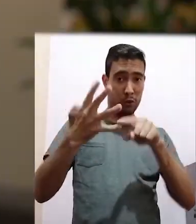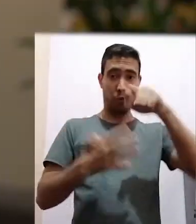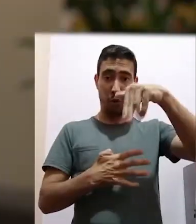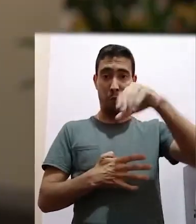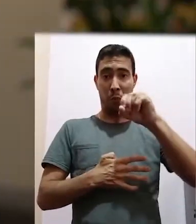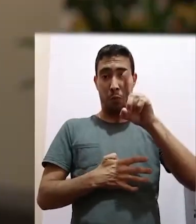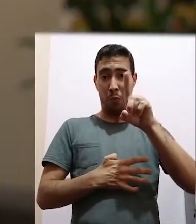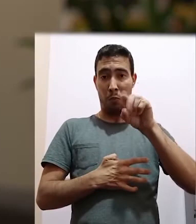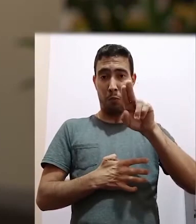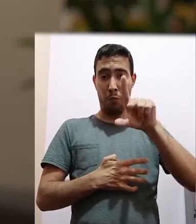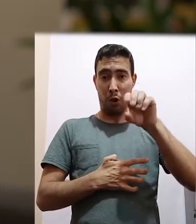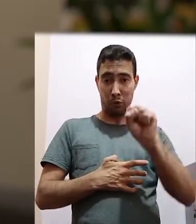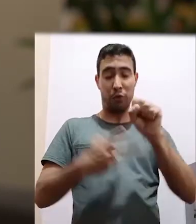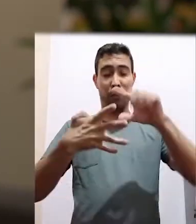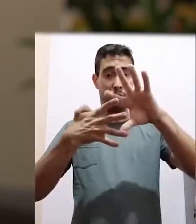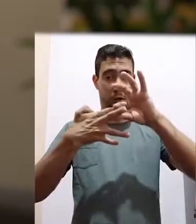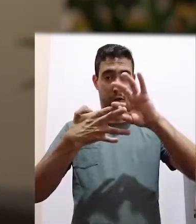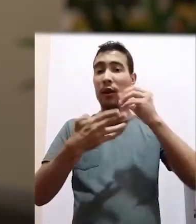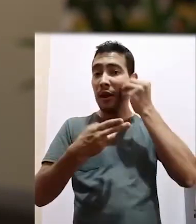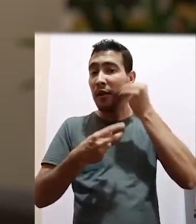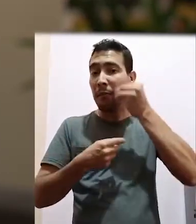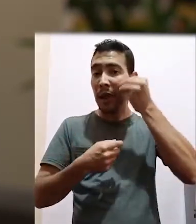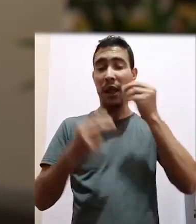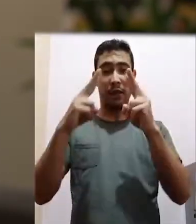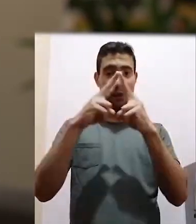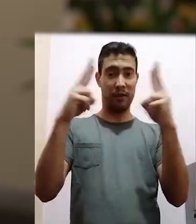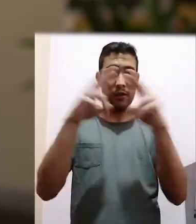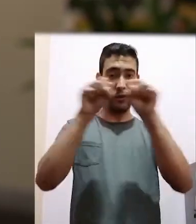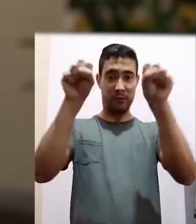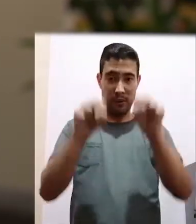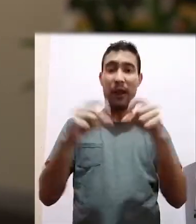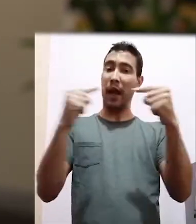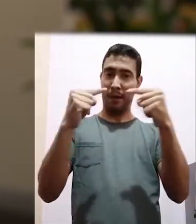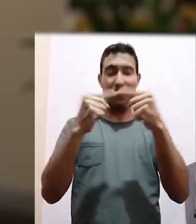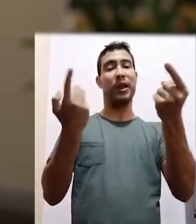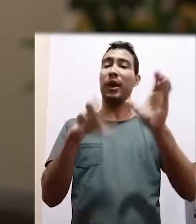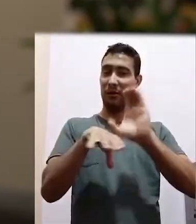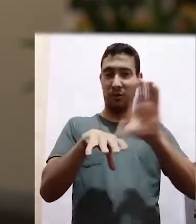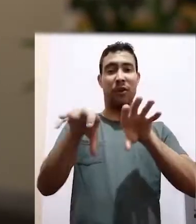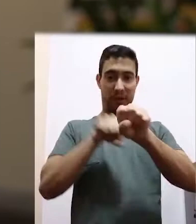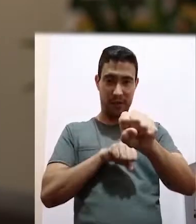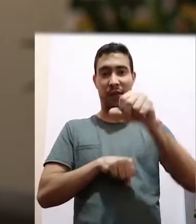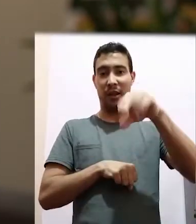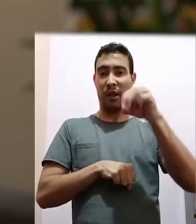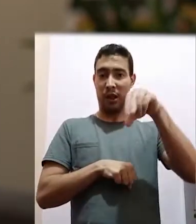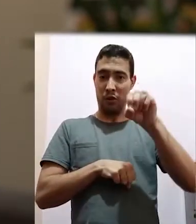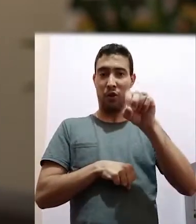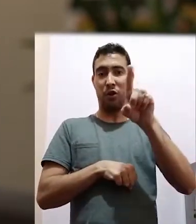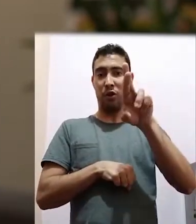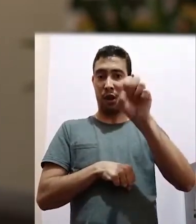módulos. Esses módulos são divididos em 2 experiências digitais que vão garantir para vocês os Nano Degrees, ou seja,